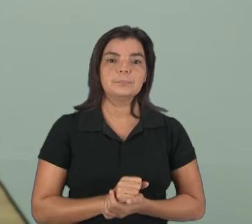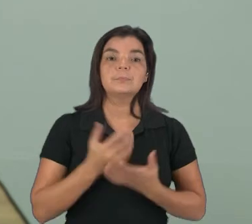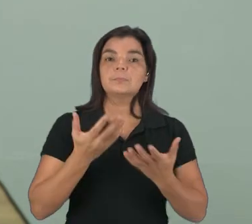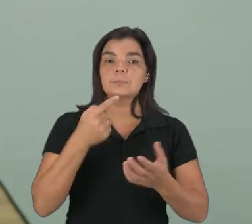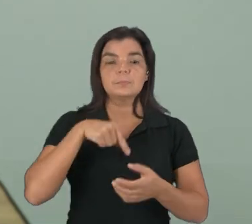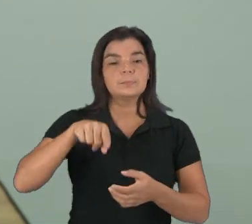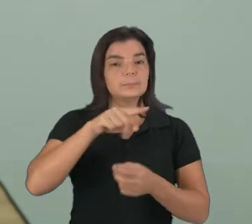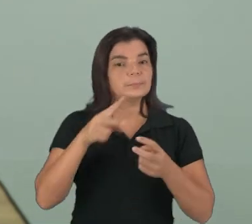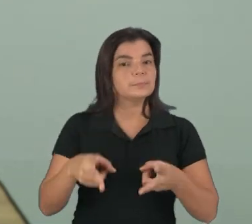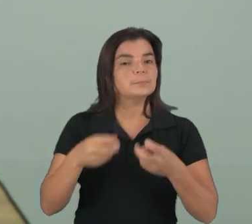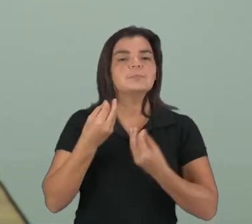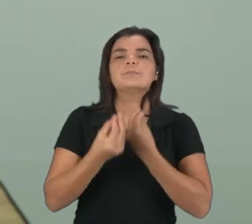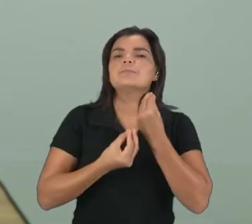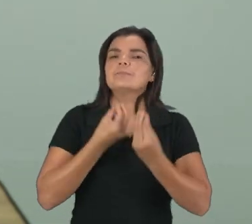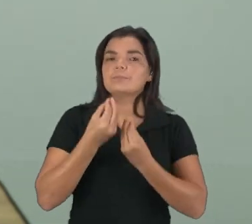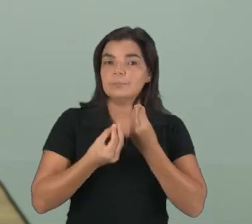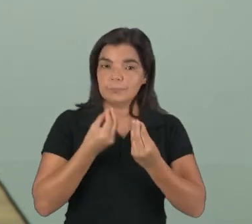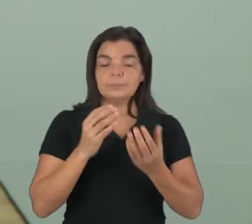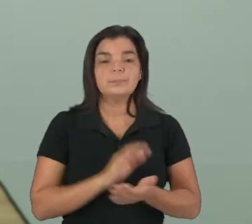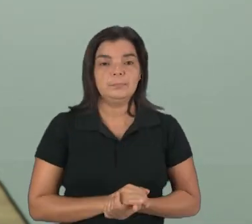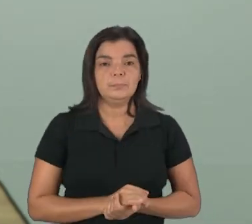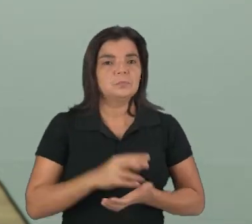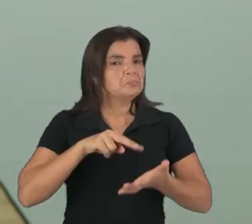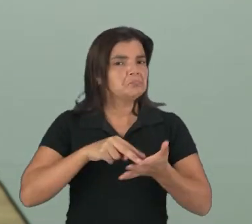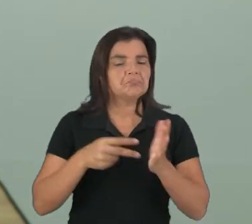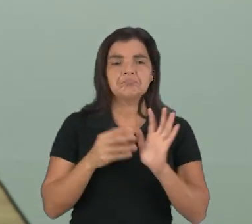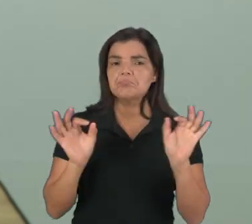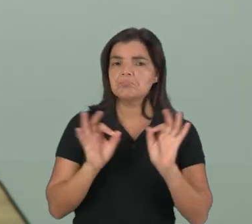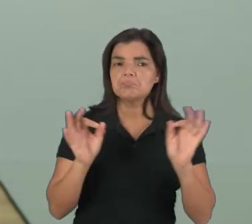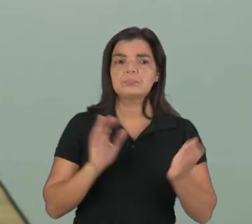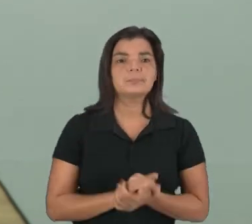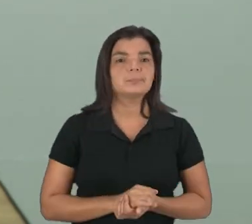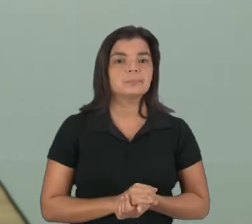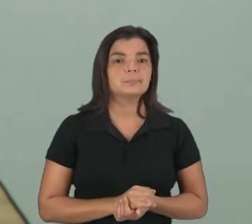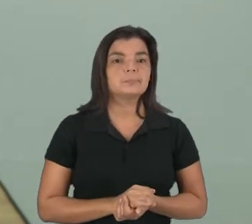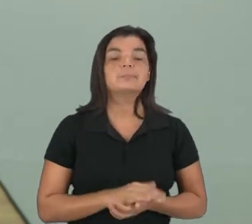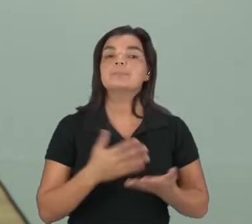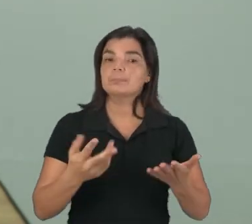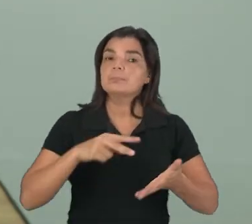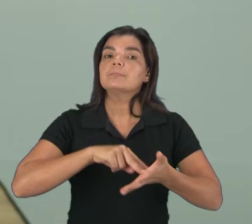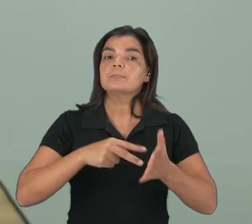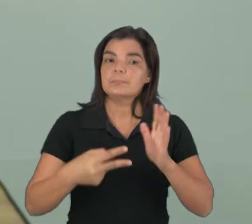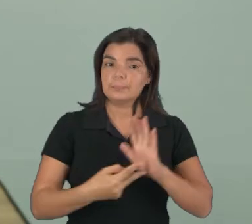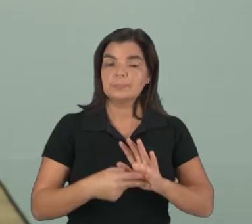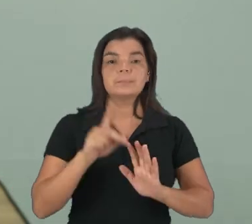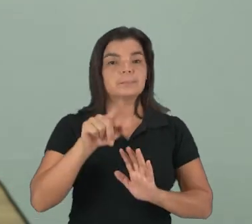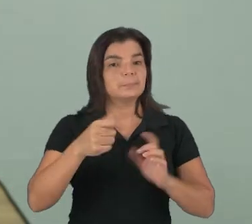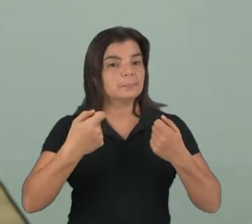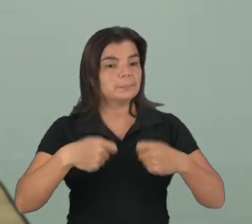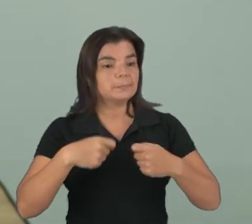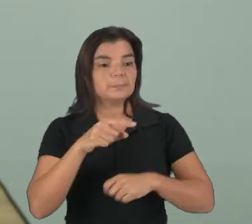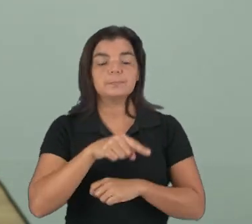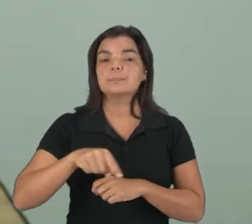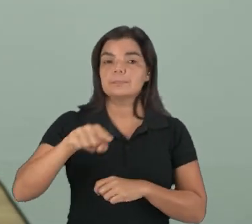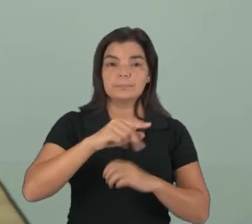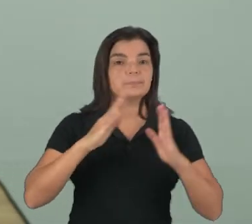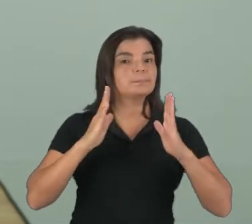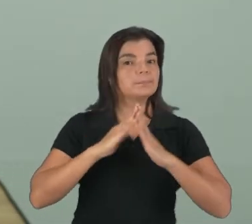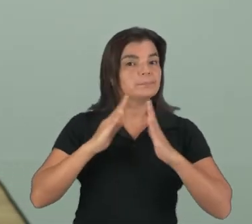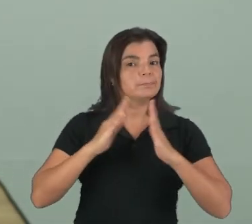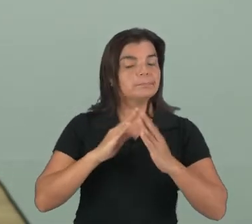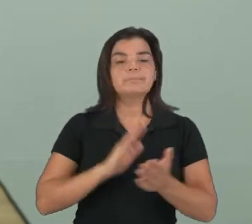vocês percebam como elas estão sem sentido. E para que elas fiquem com sentido, é necessário que você aí de